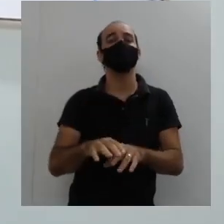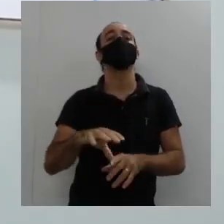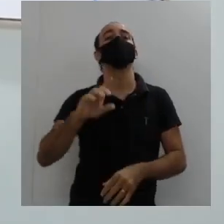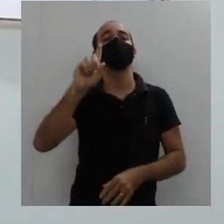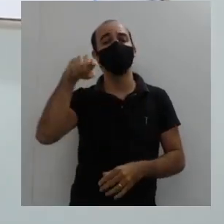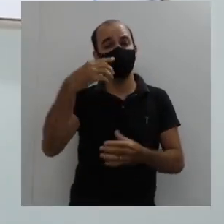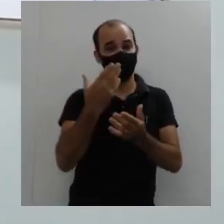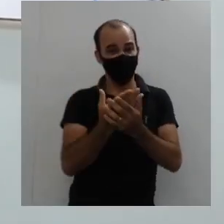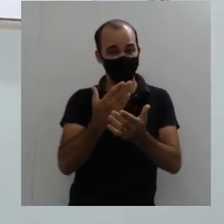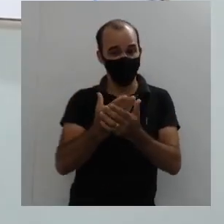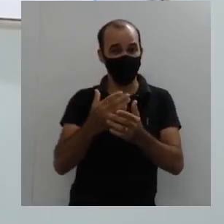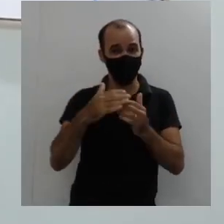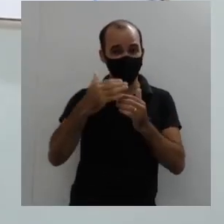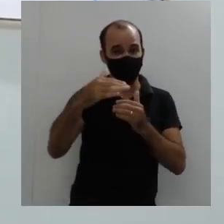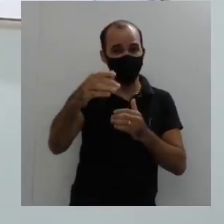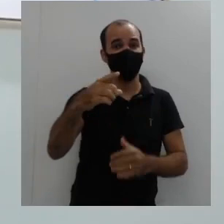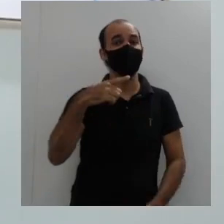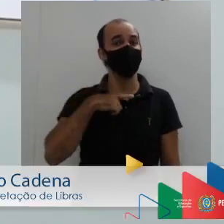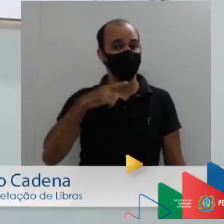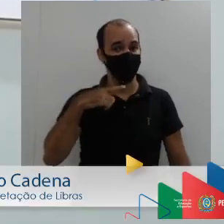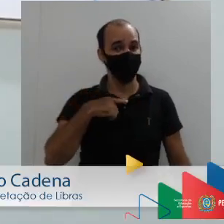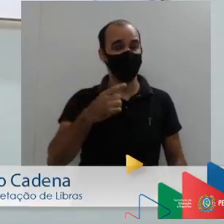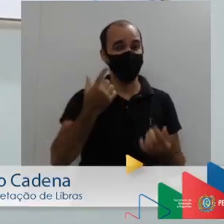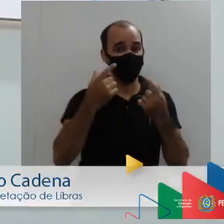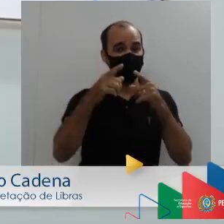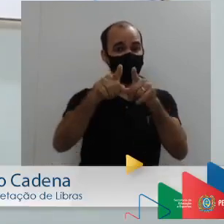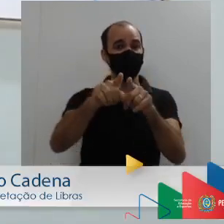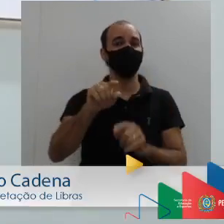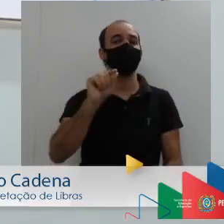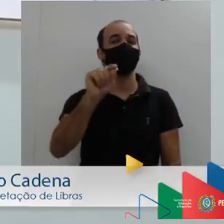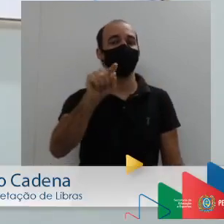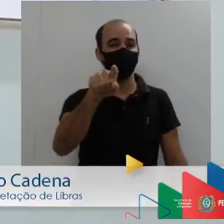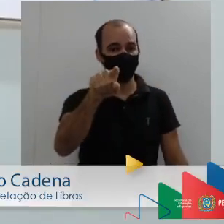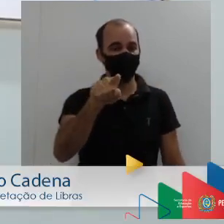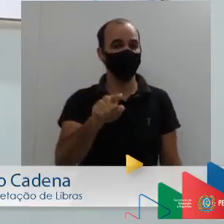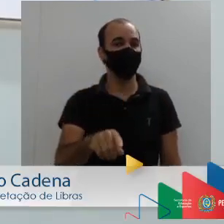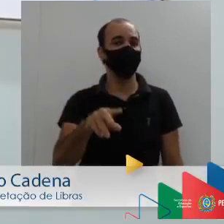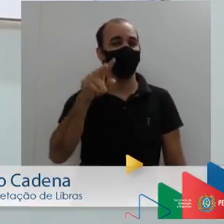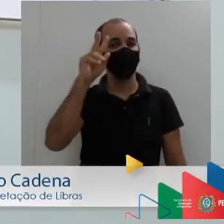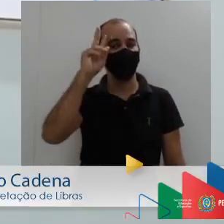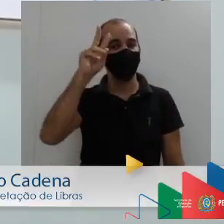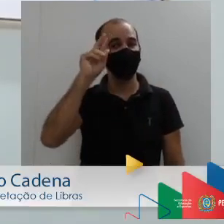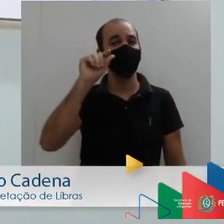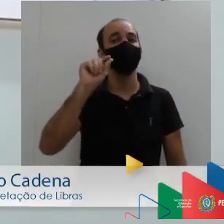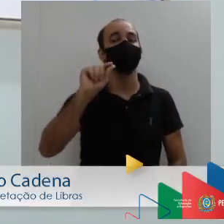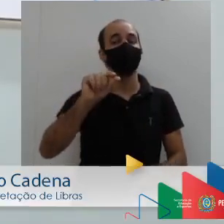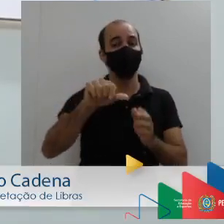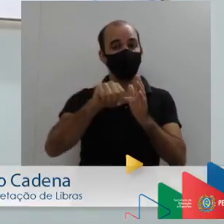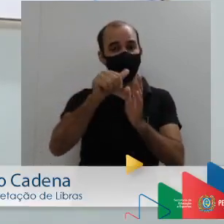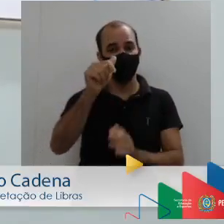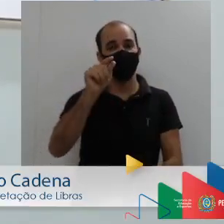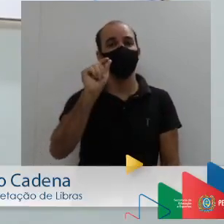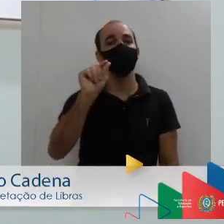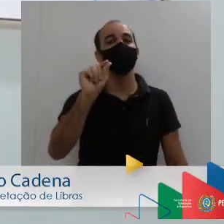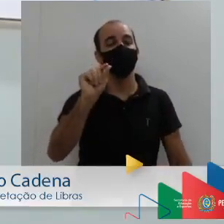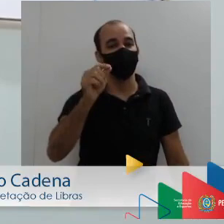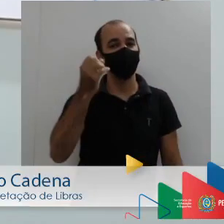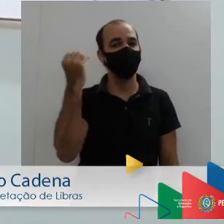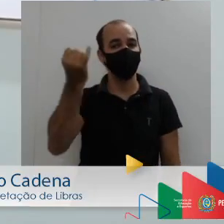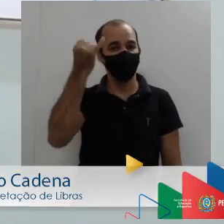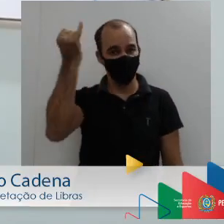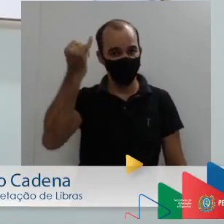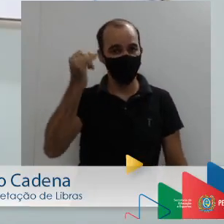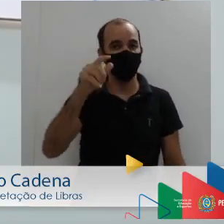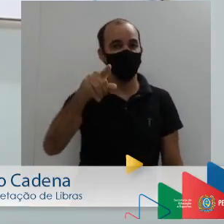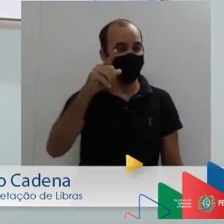você. O primeiro desafio, não se esqueça de forma alguma de participar do nosso